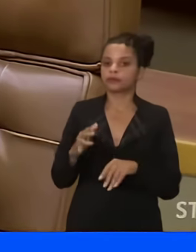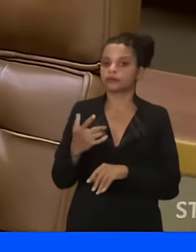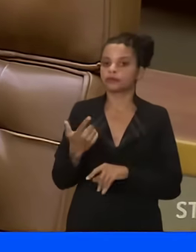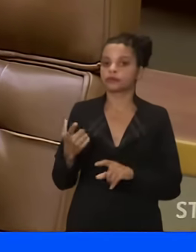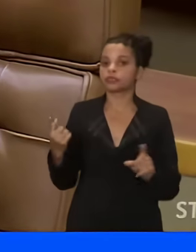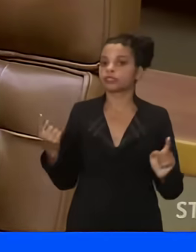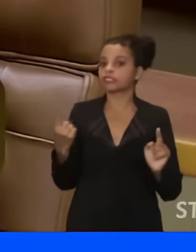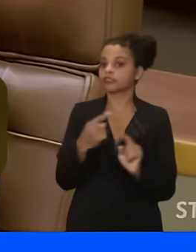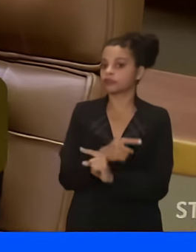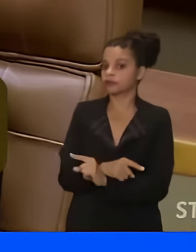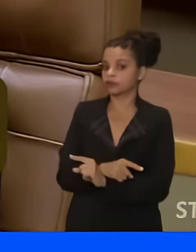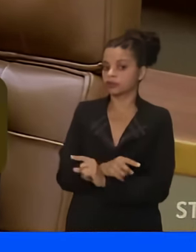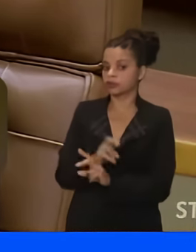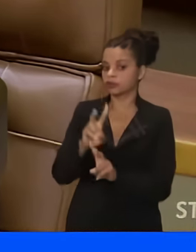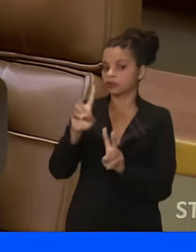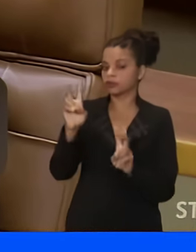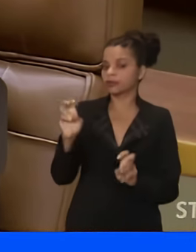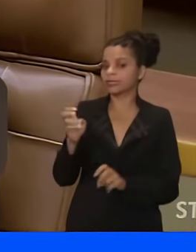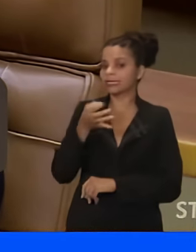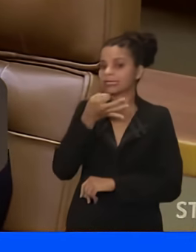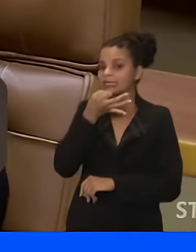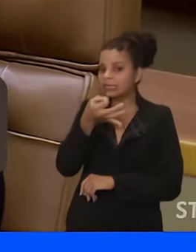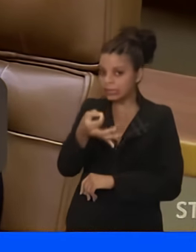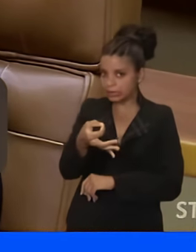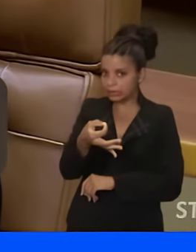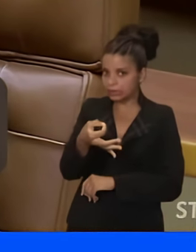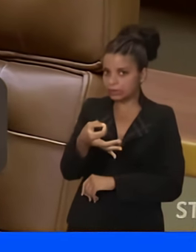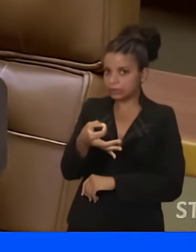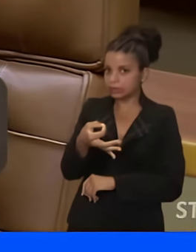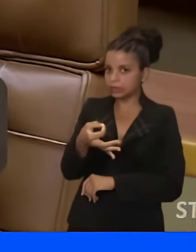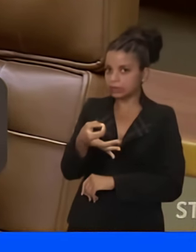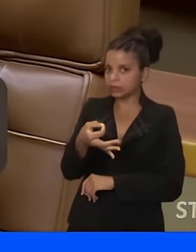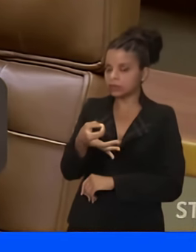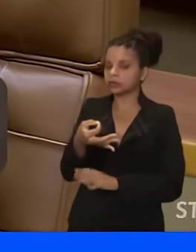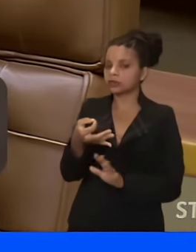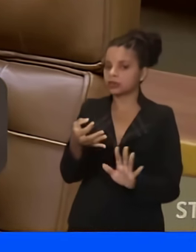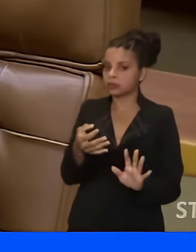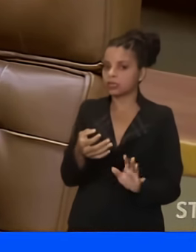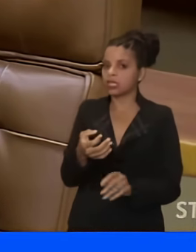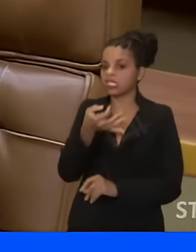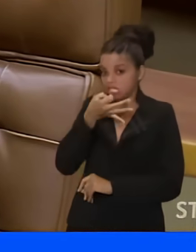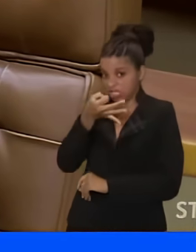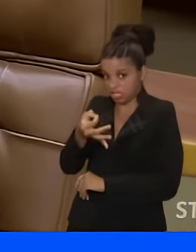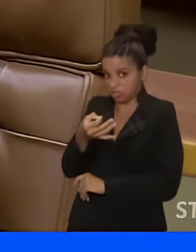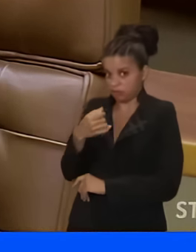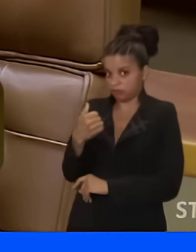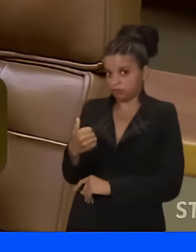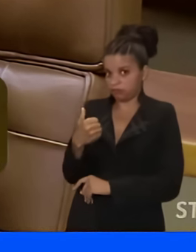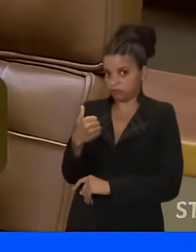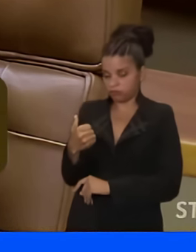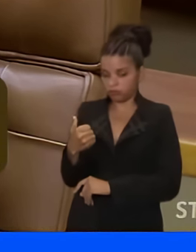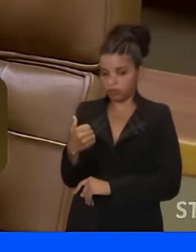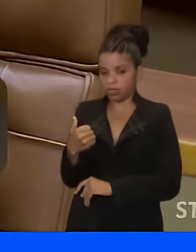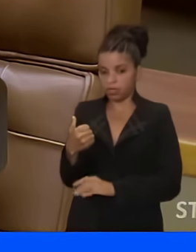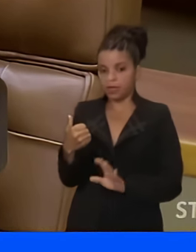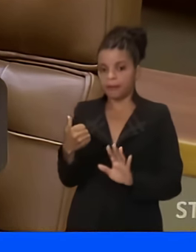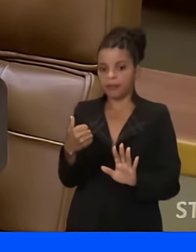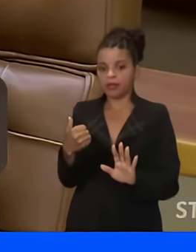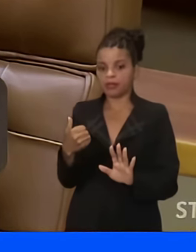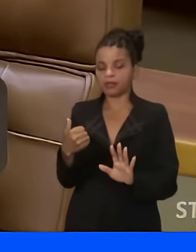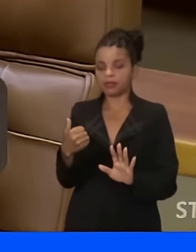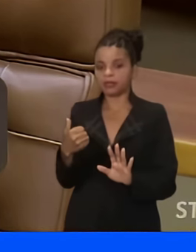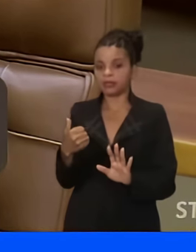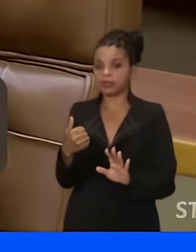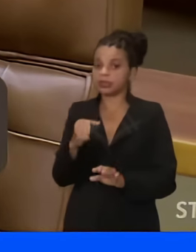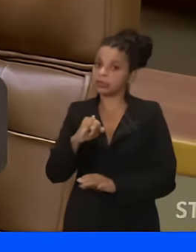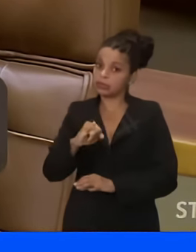diz respeito à crítica. Acho que uma coisa é a crítica, desde que ela não vire uma ofensa